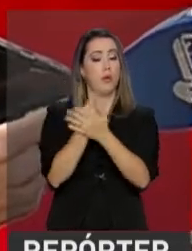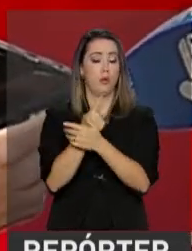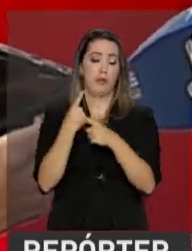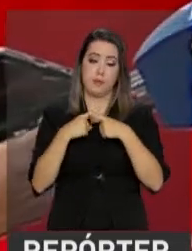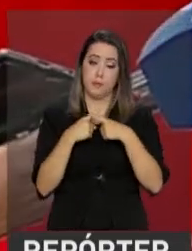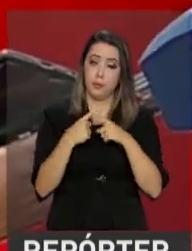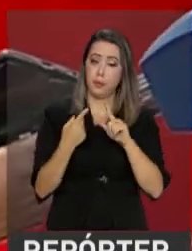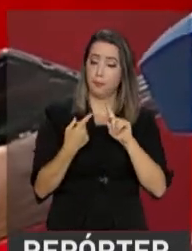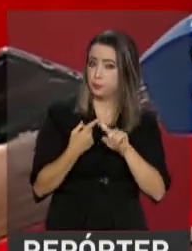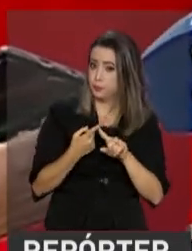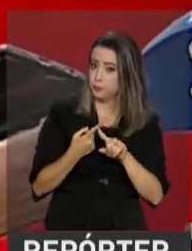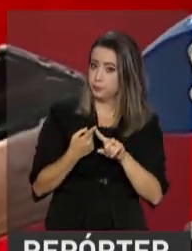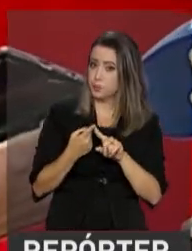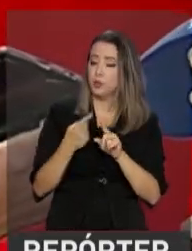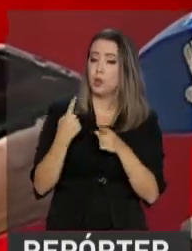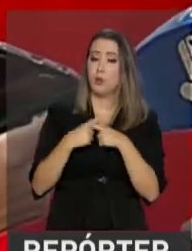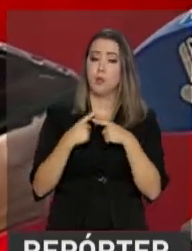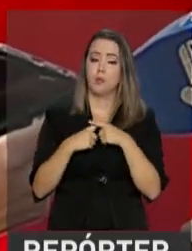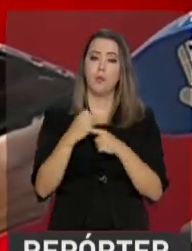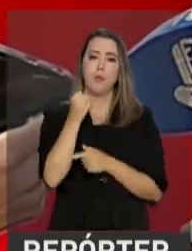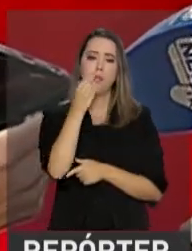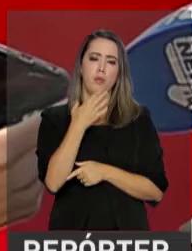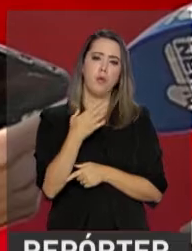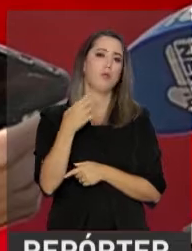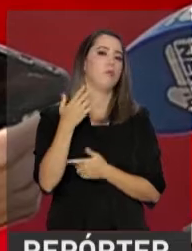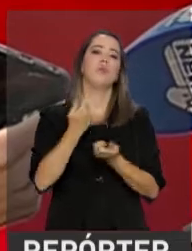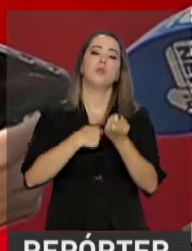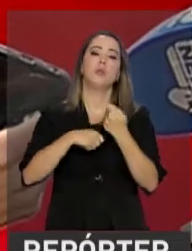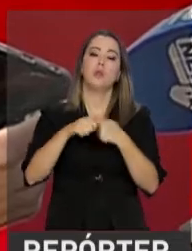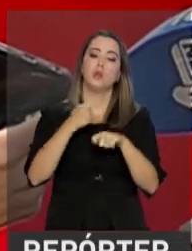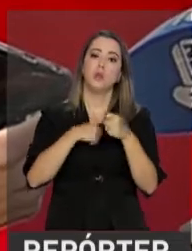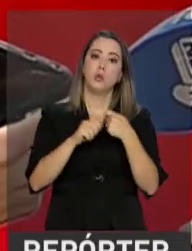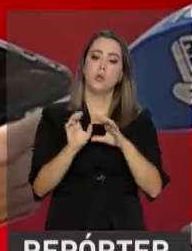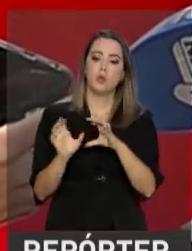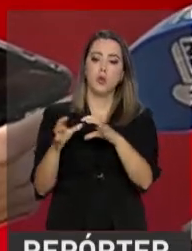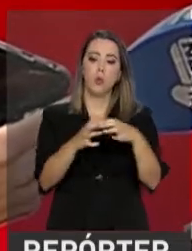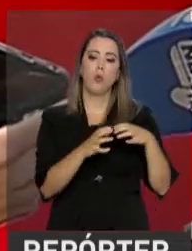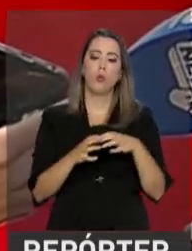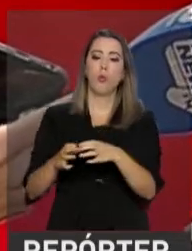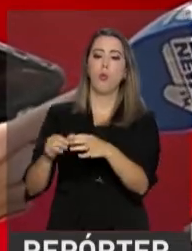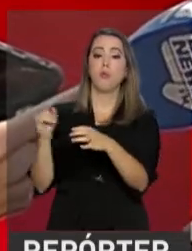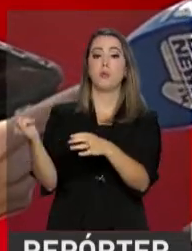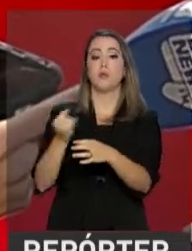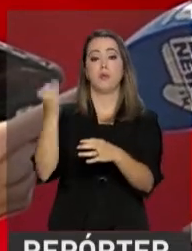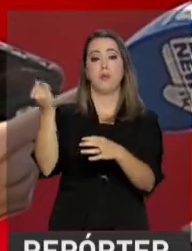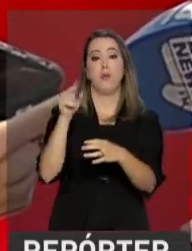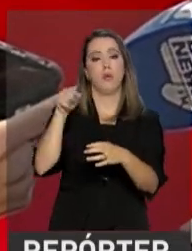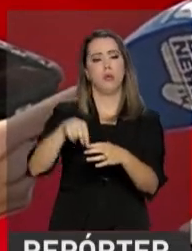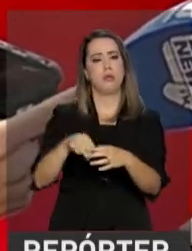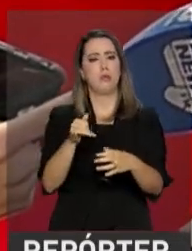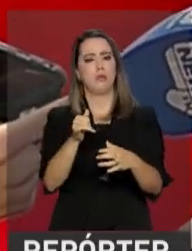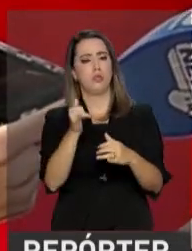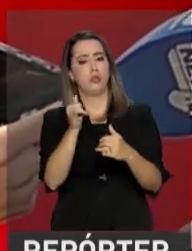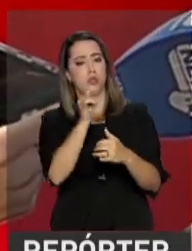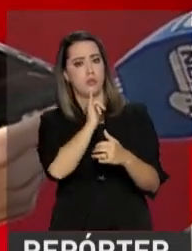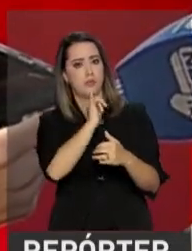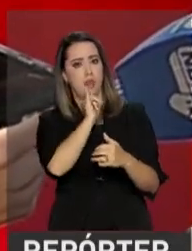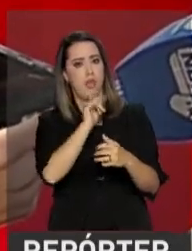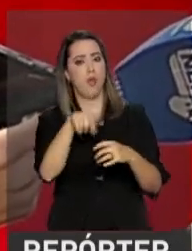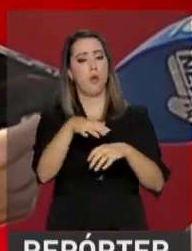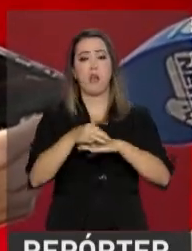lado em razão de um desempenho muito positivo de setores importantes como o setor produtor de carnes de